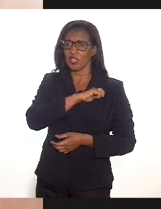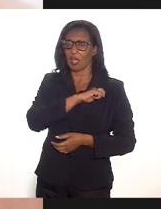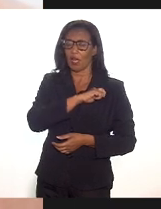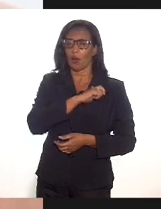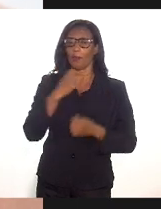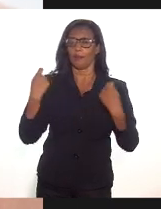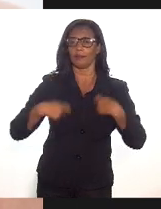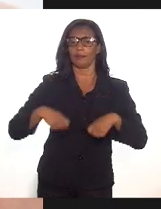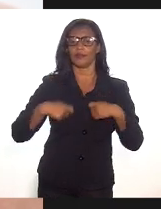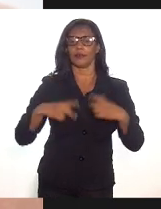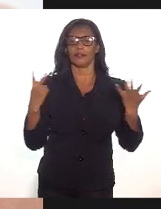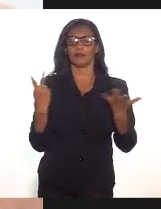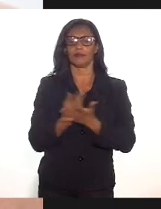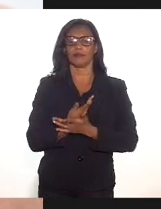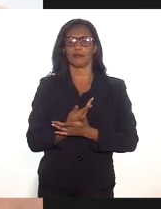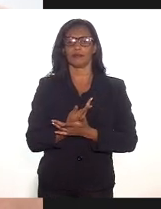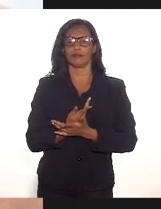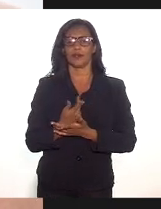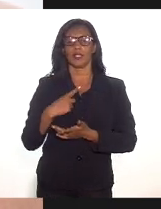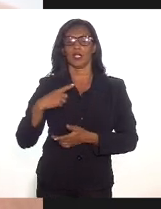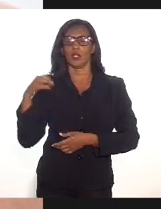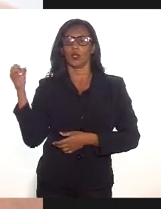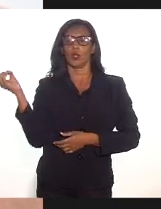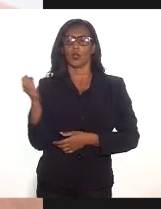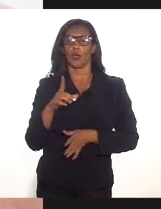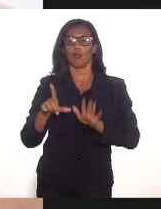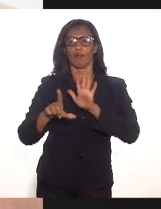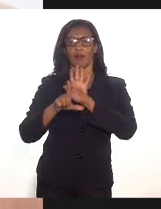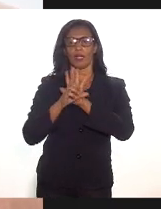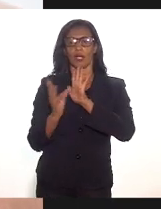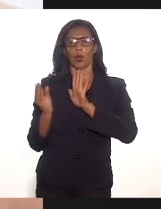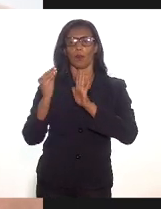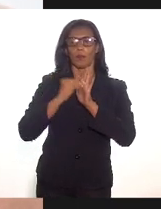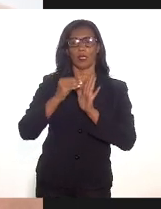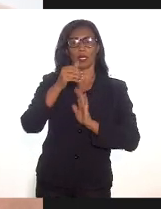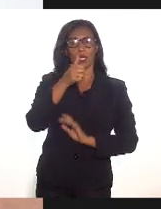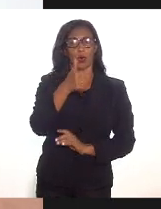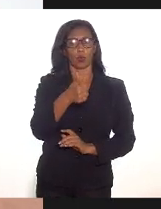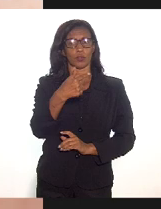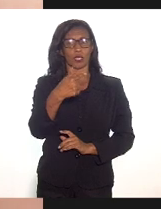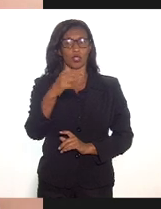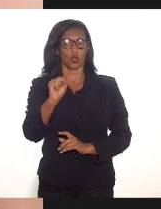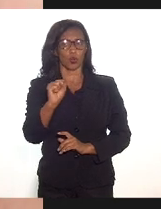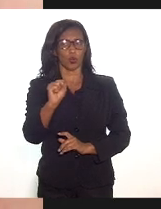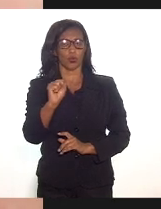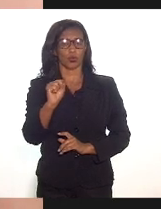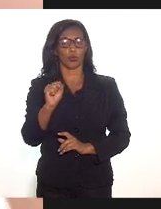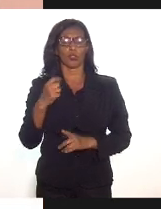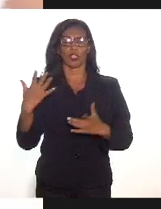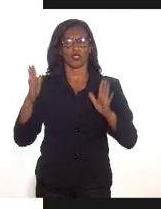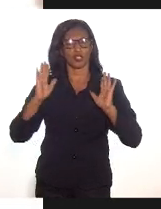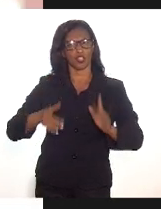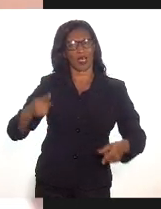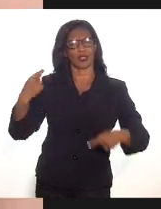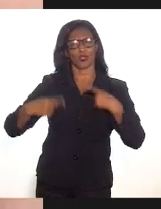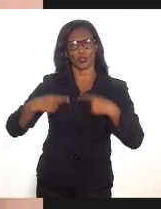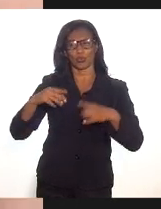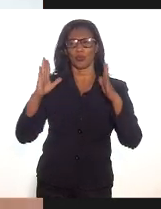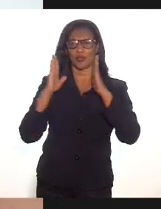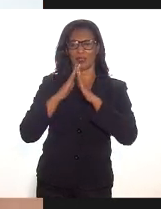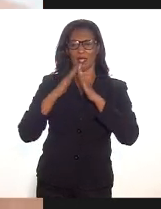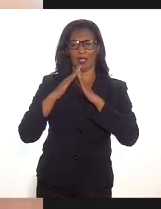naquele período, editando uma nova lei complementar, que é essa lei 178, que a gente tanto discutiu aqui nessa